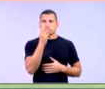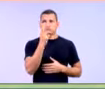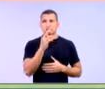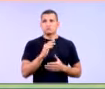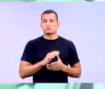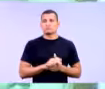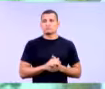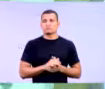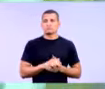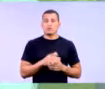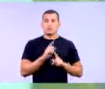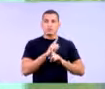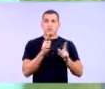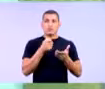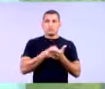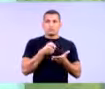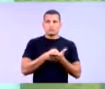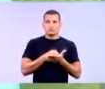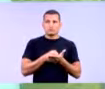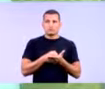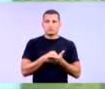não obrigatório,